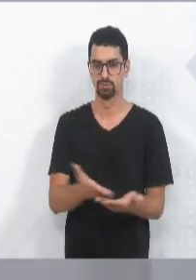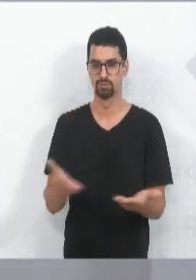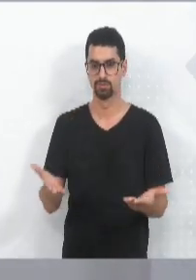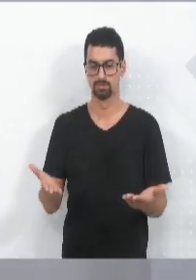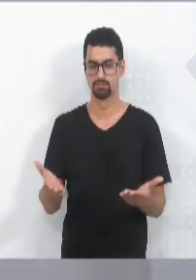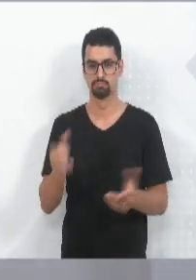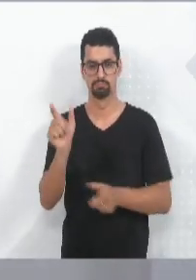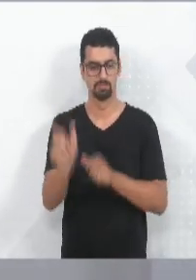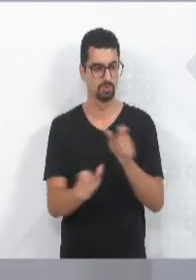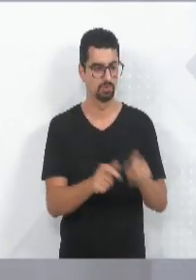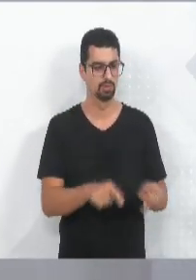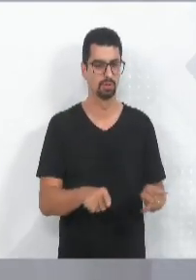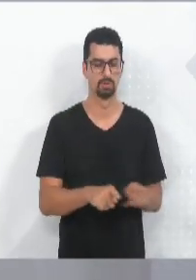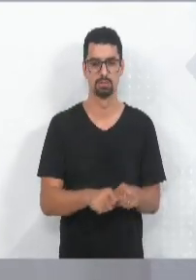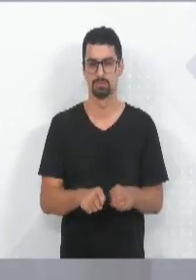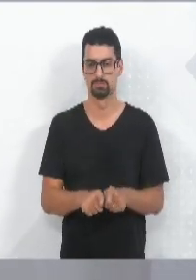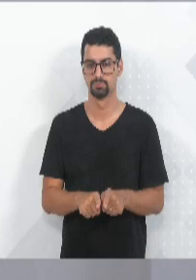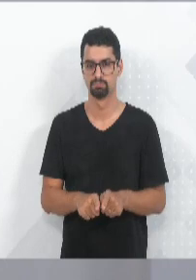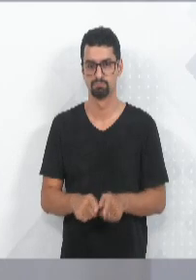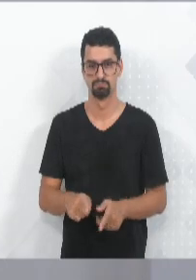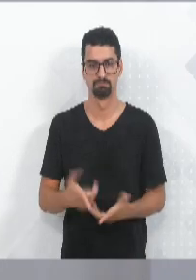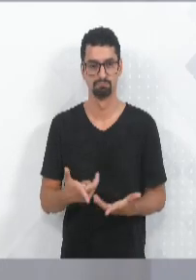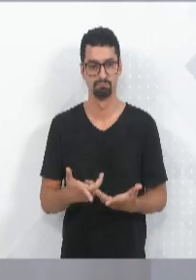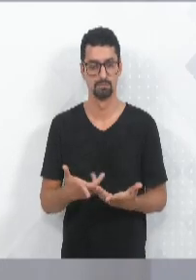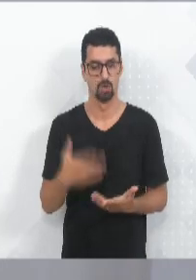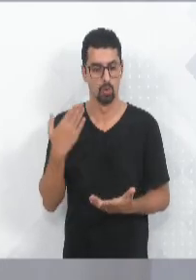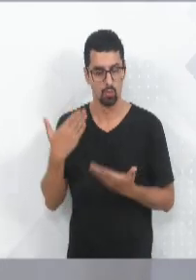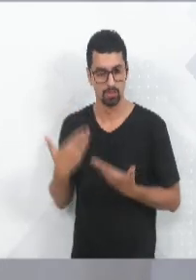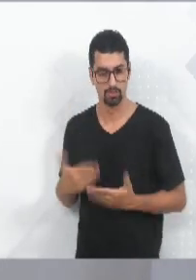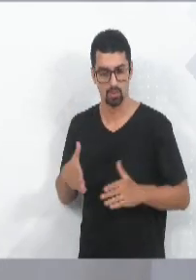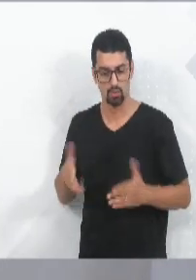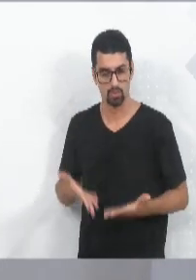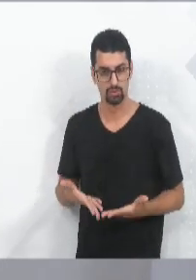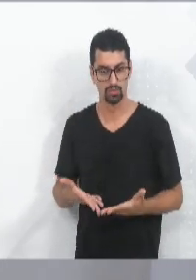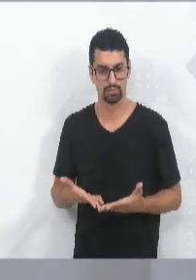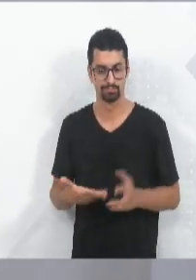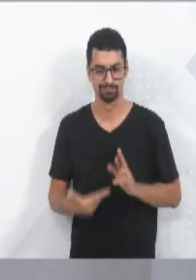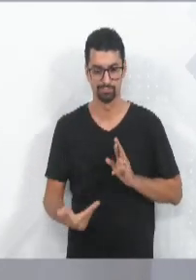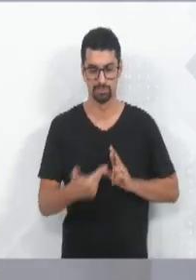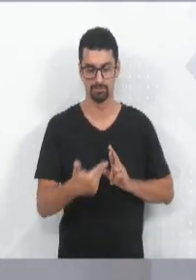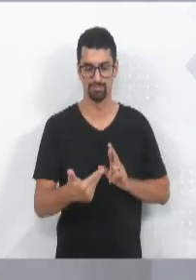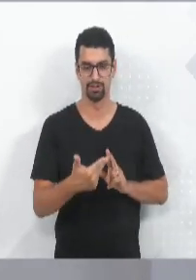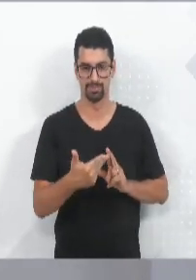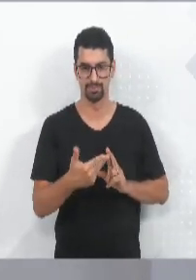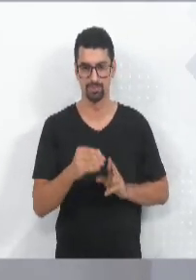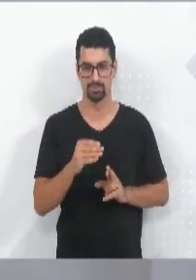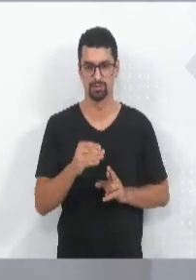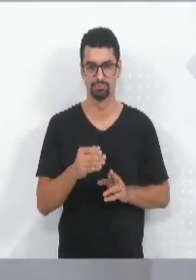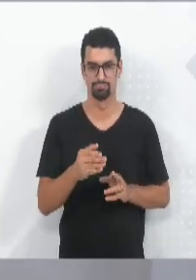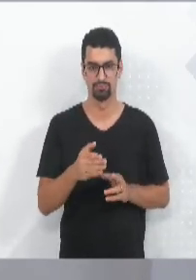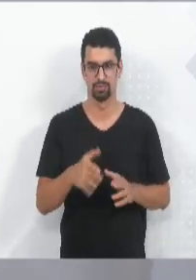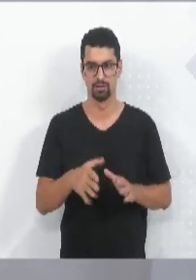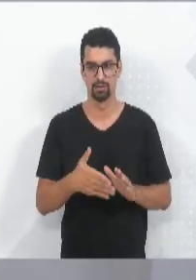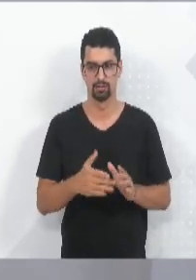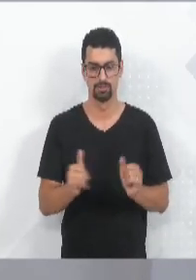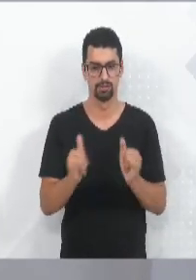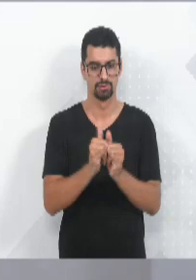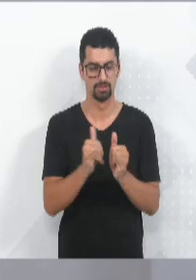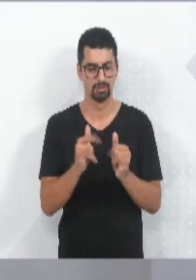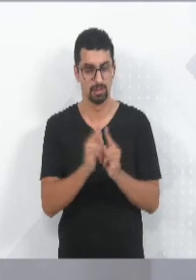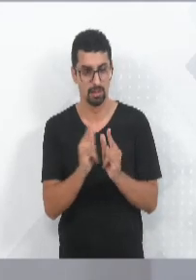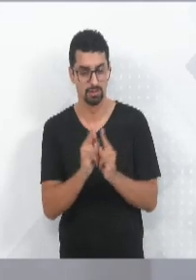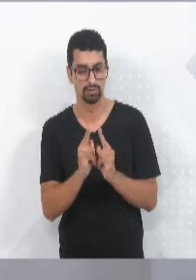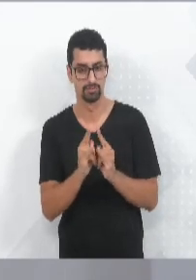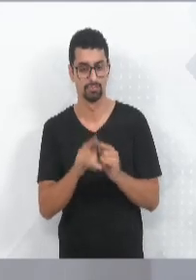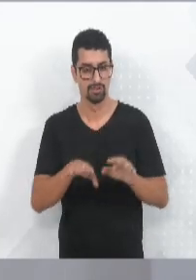senhores muito nos honra hoje estar aqui representando esta entidade e representando e recebendo esta comenda destinada